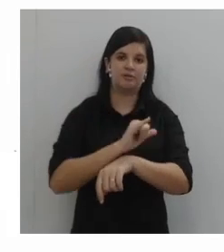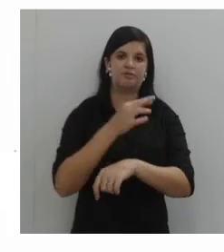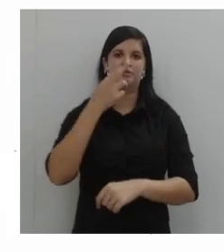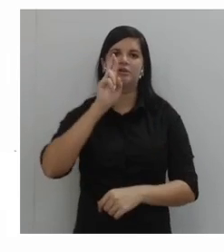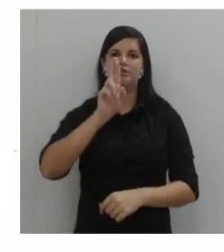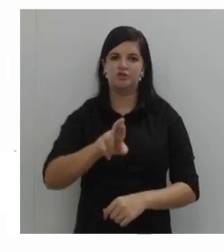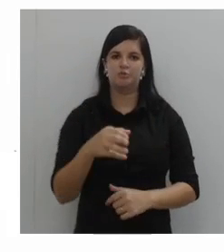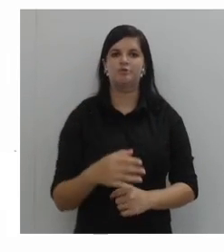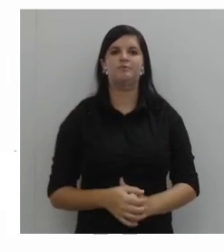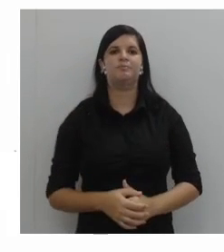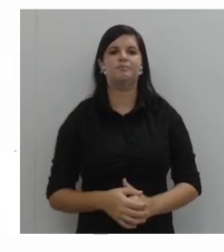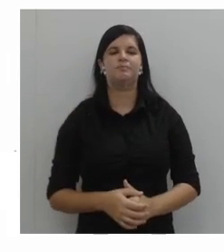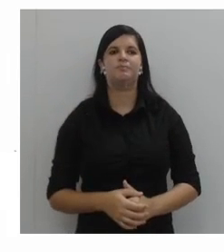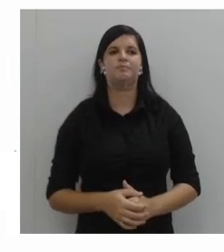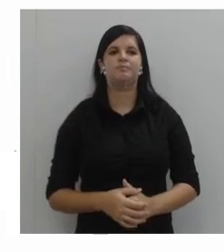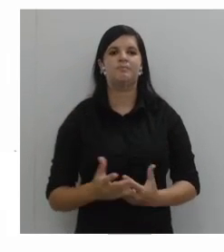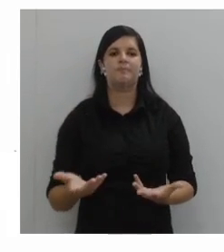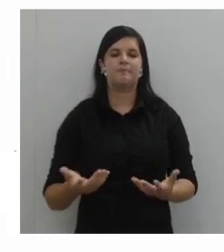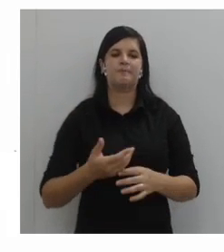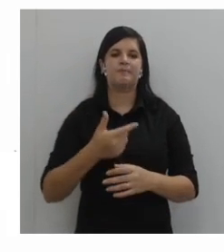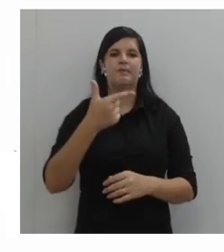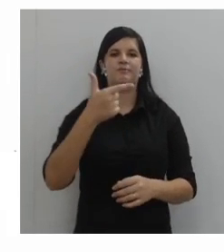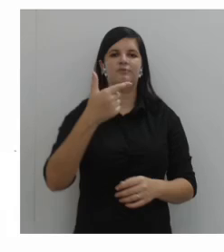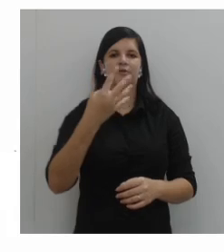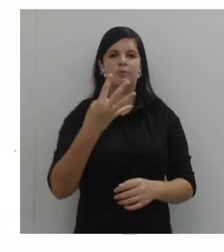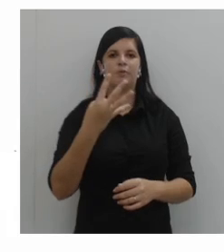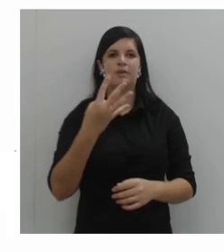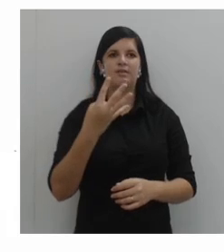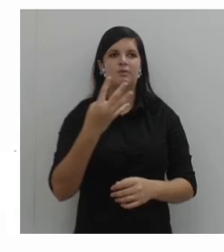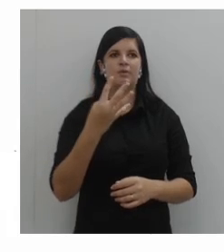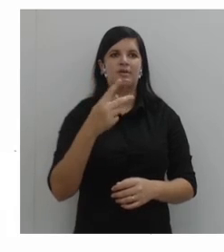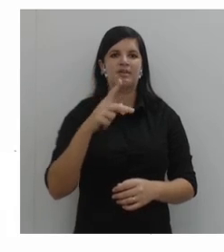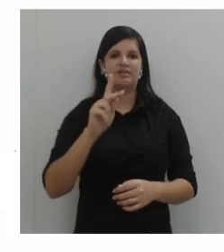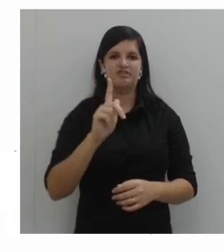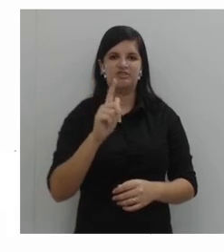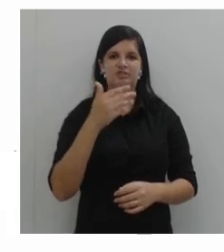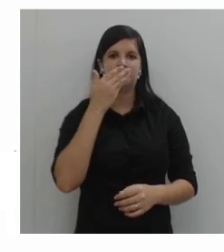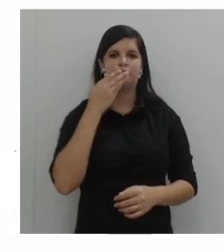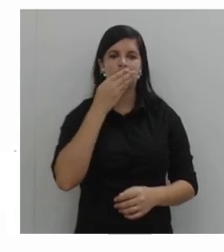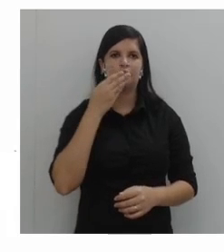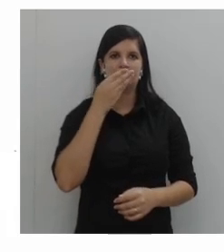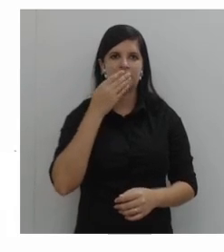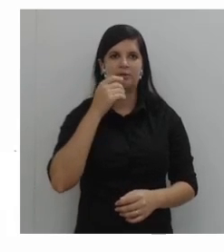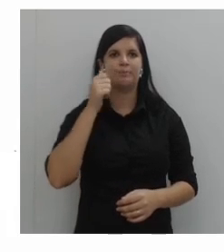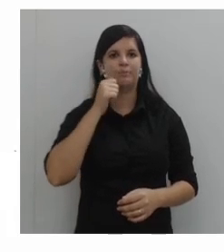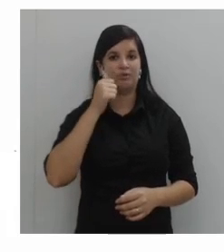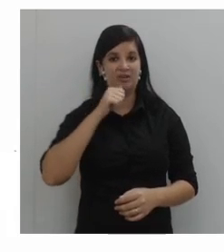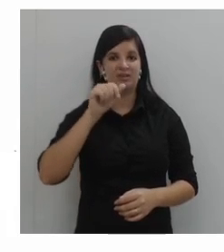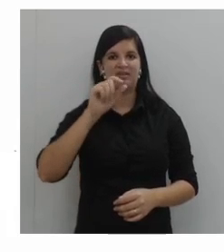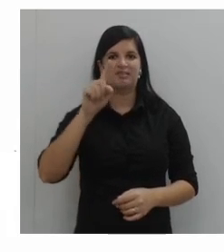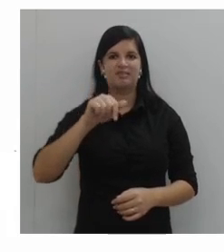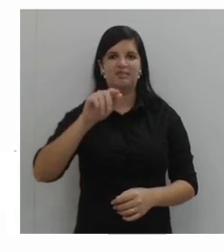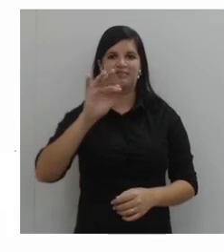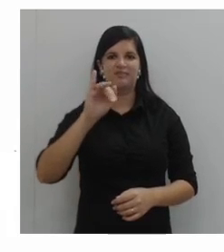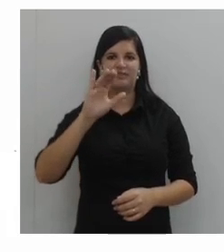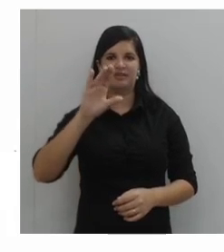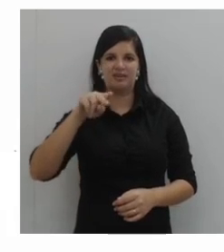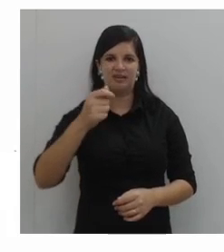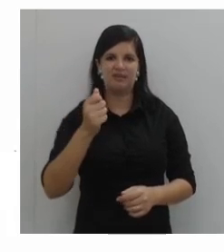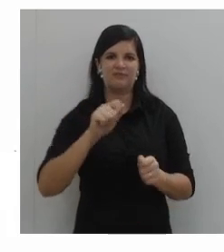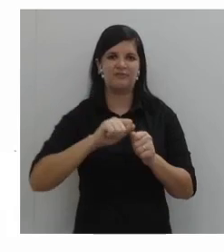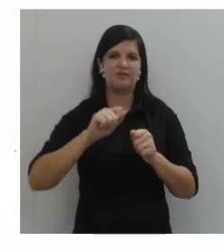responder essa questão. Então, com 24 kg de açúcar, Dona Zefinha faz 40 kg de